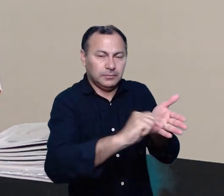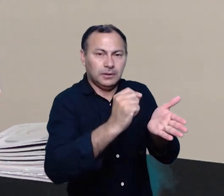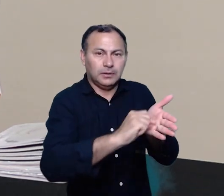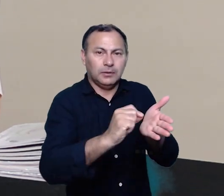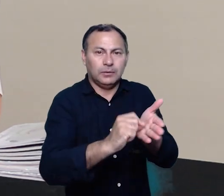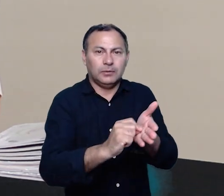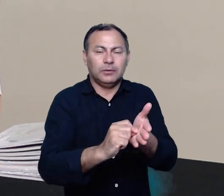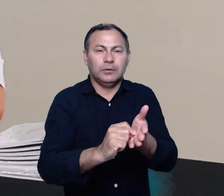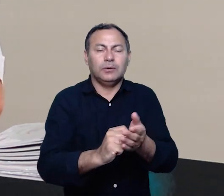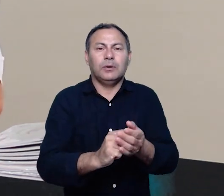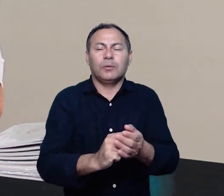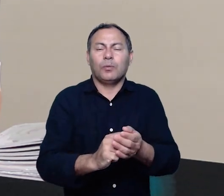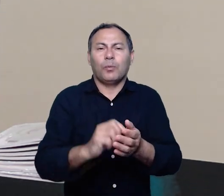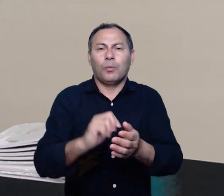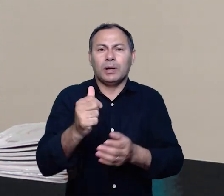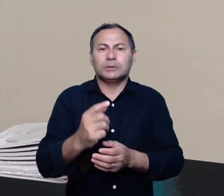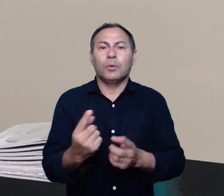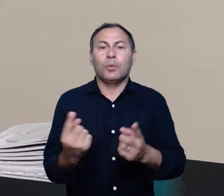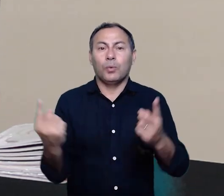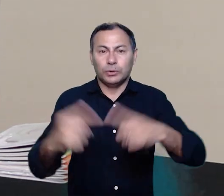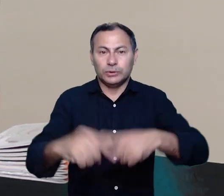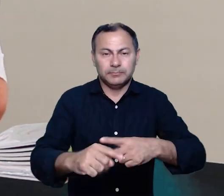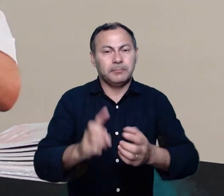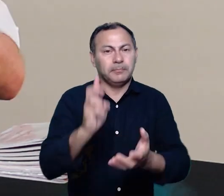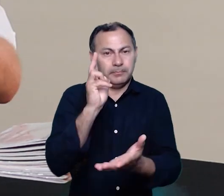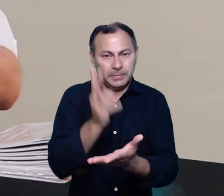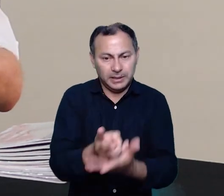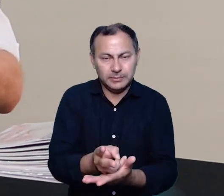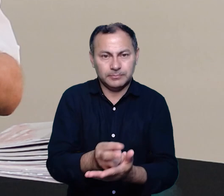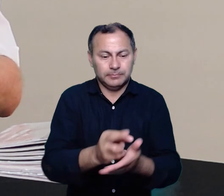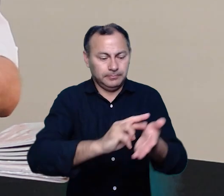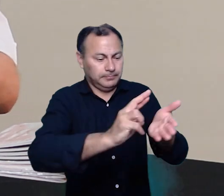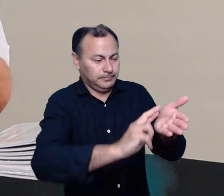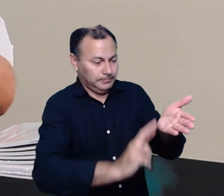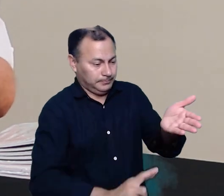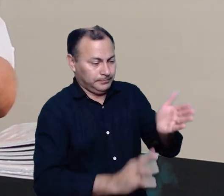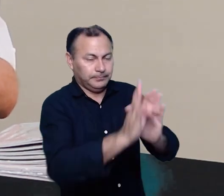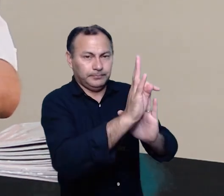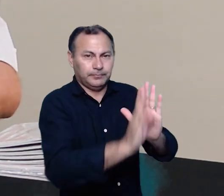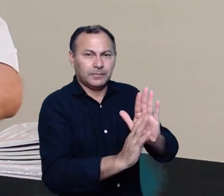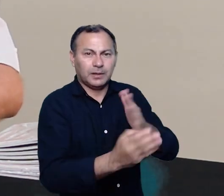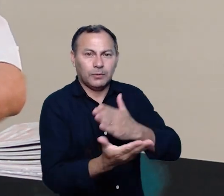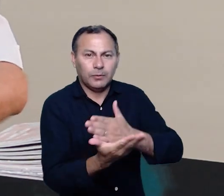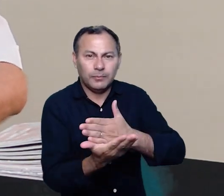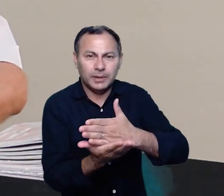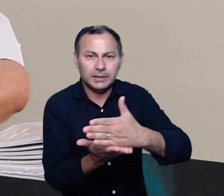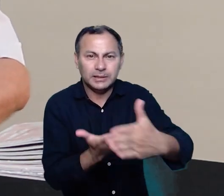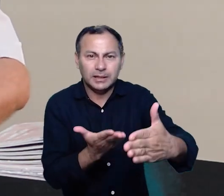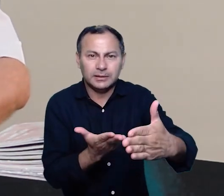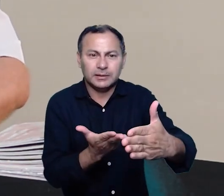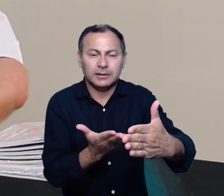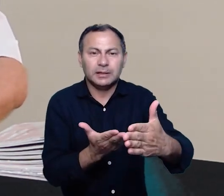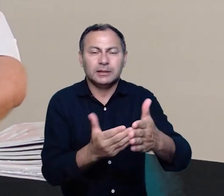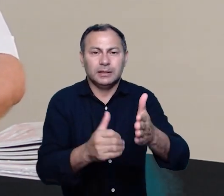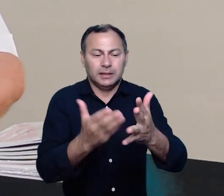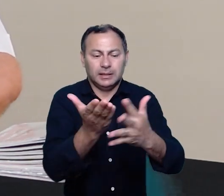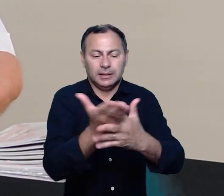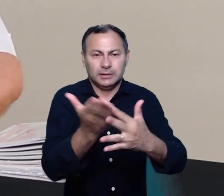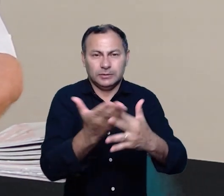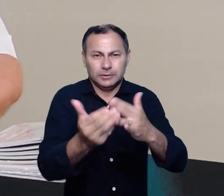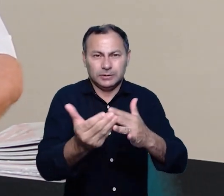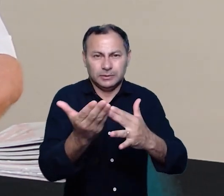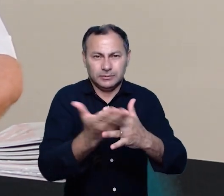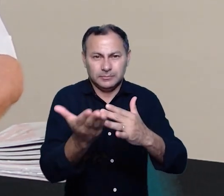foi publicado como um dos últimos, embora a redação tenha começado entre